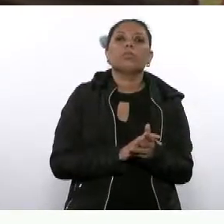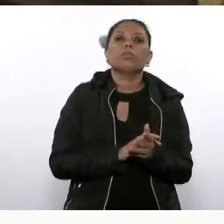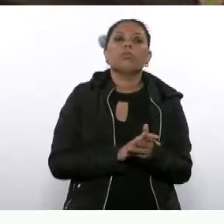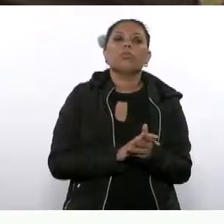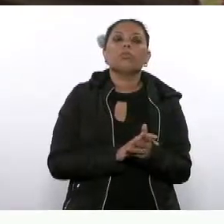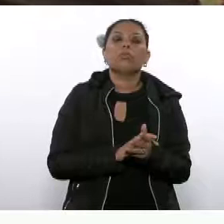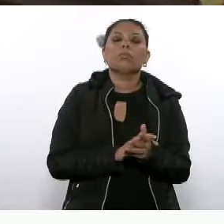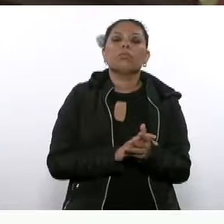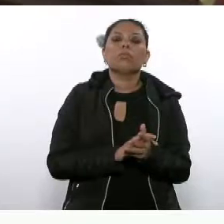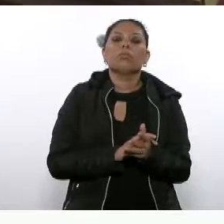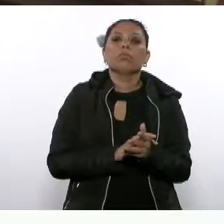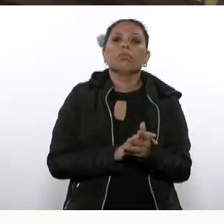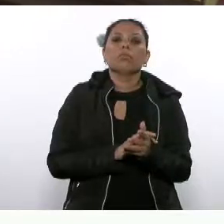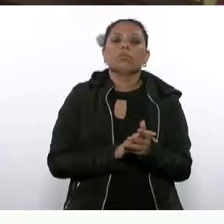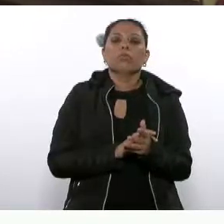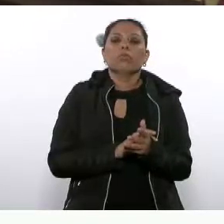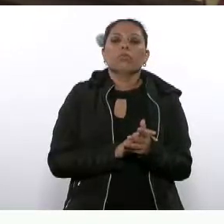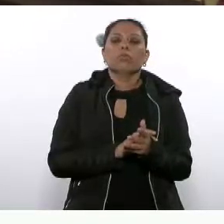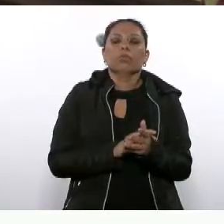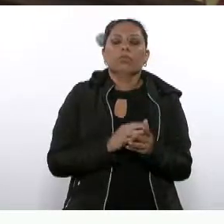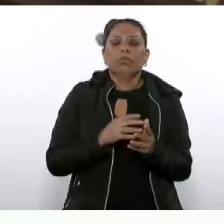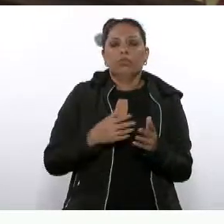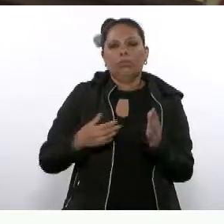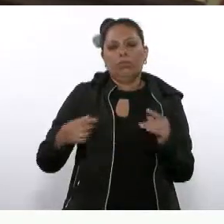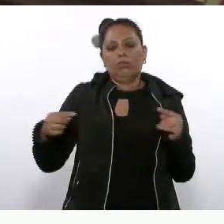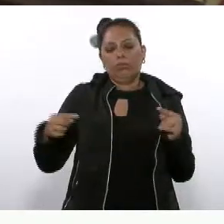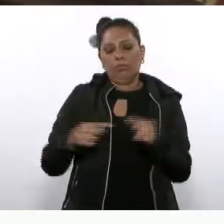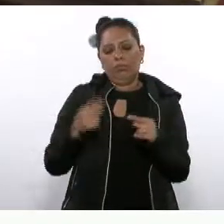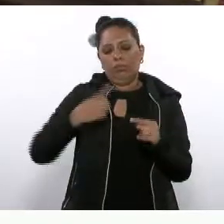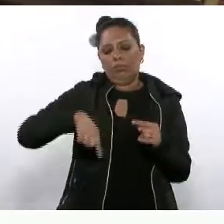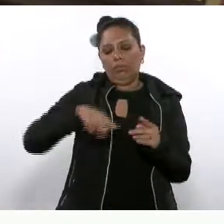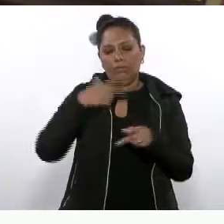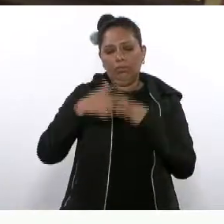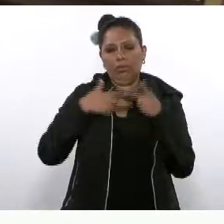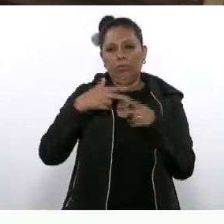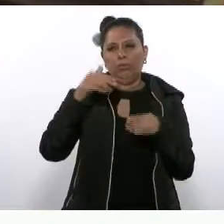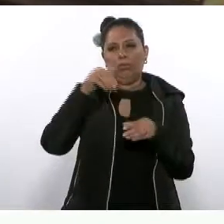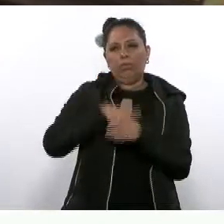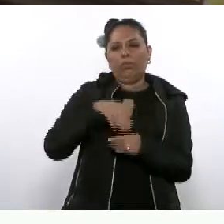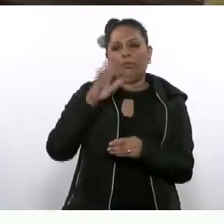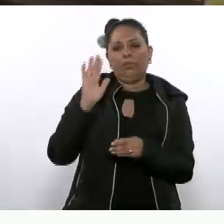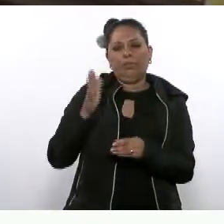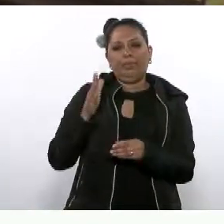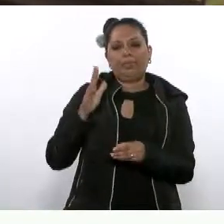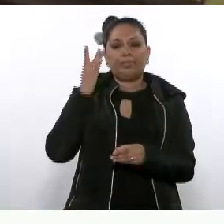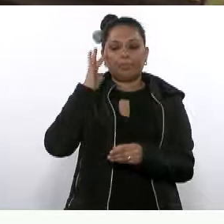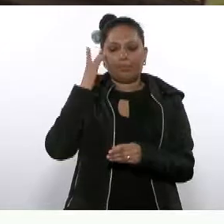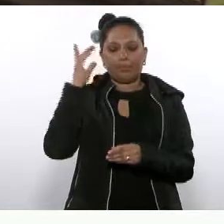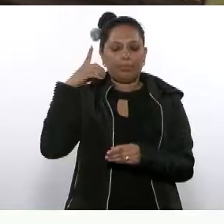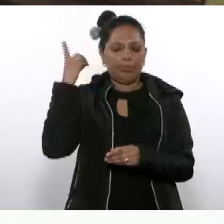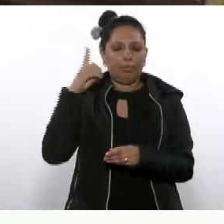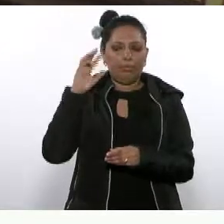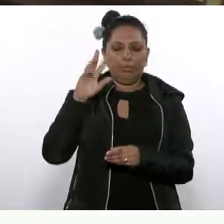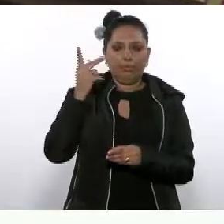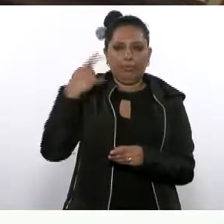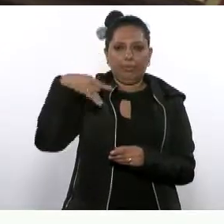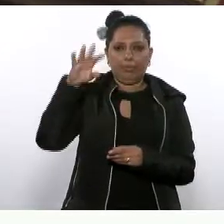aquela que nós já colocamos em votação. E eu quero dizer que eu tenho certeza que o deputado Chicão, quando faz